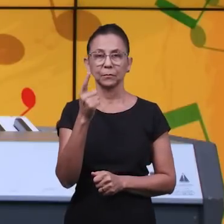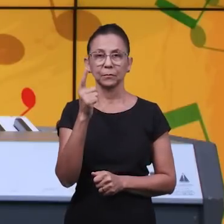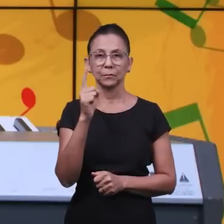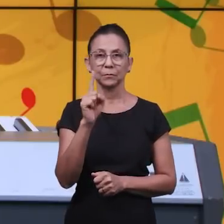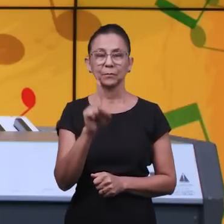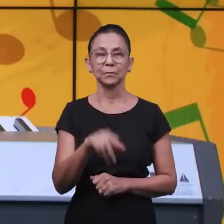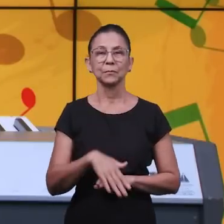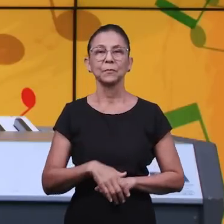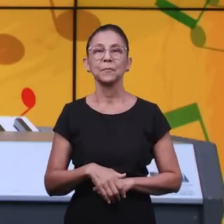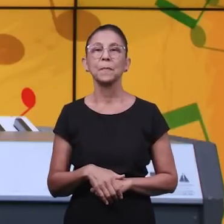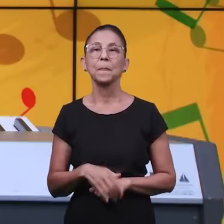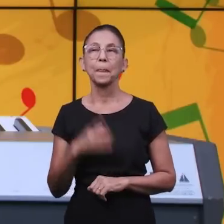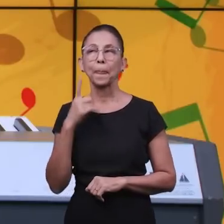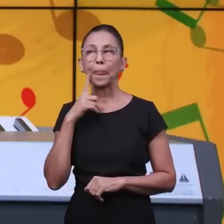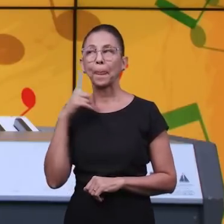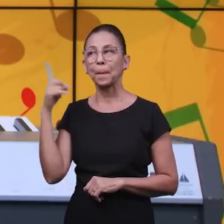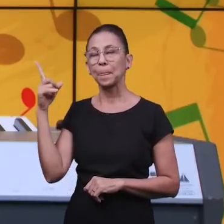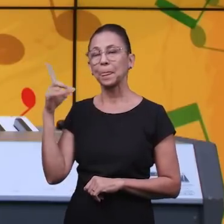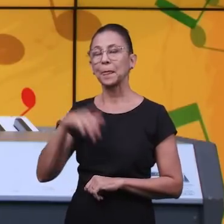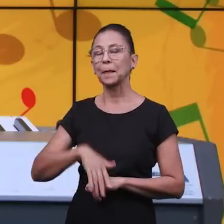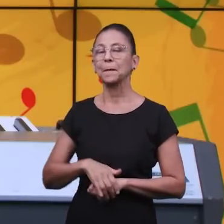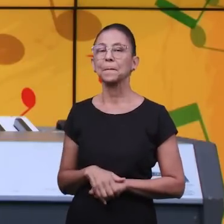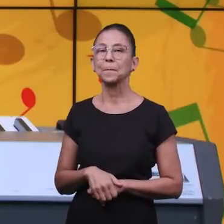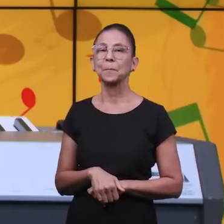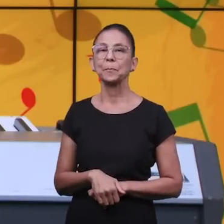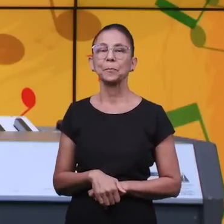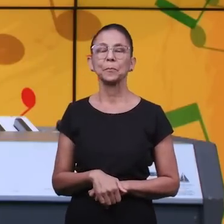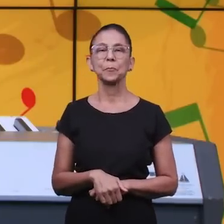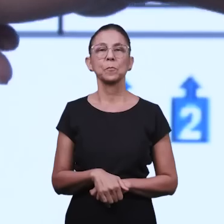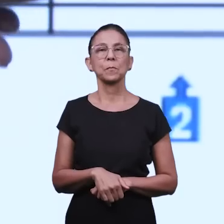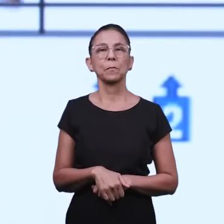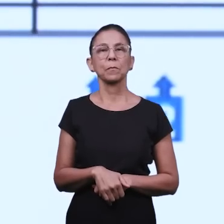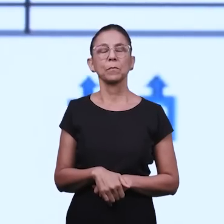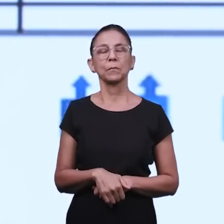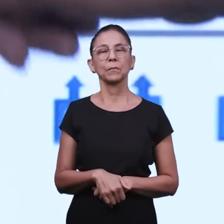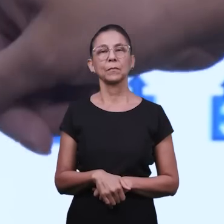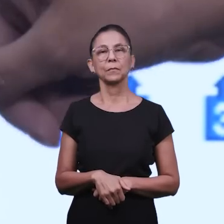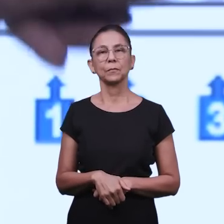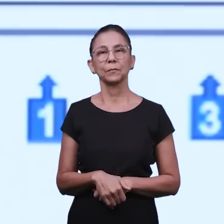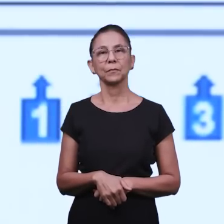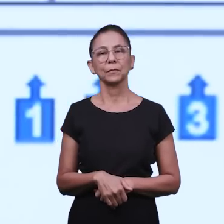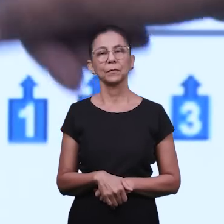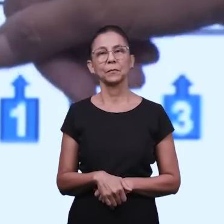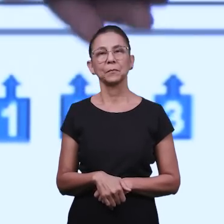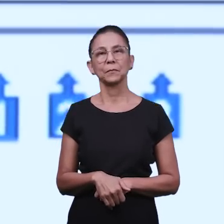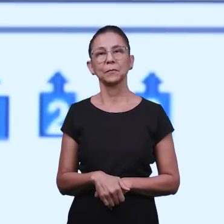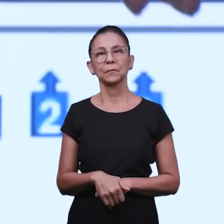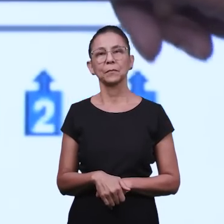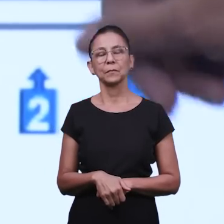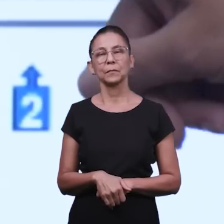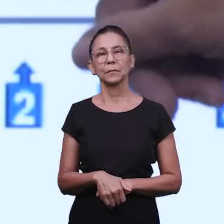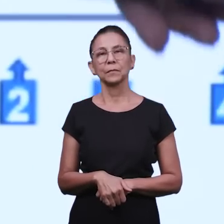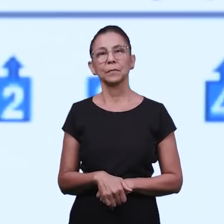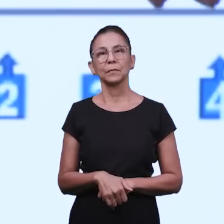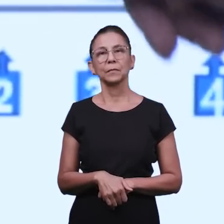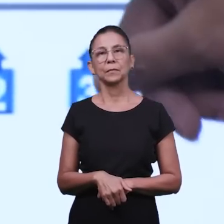Um, e, sol, sol, lá, si. Si, do, lá,